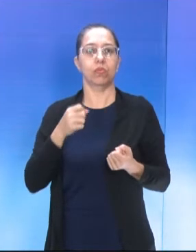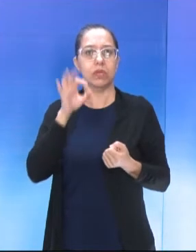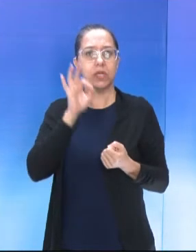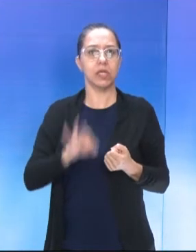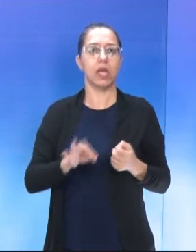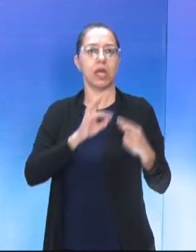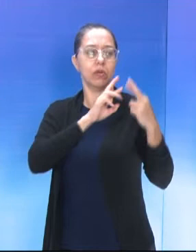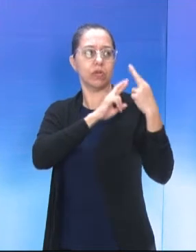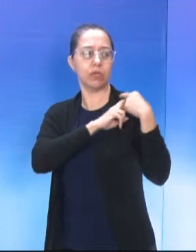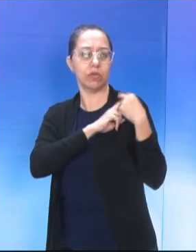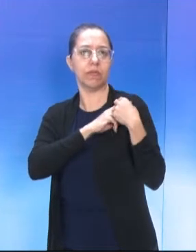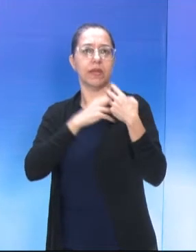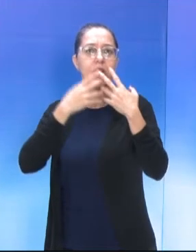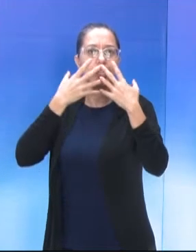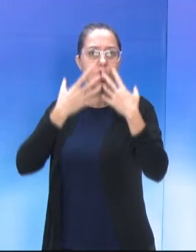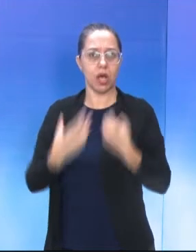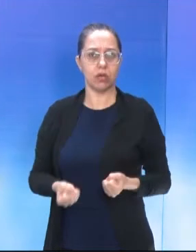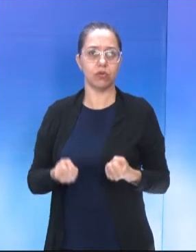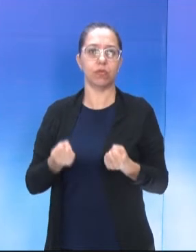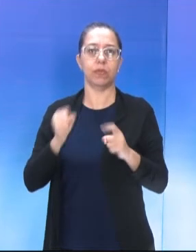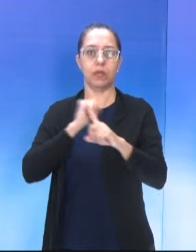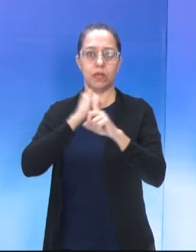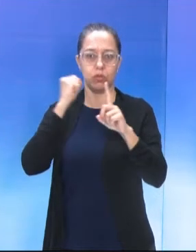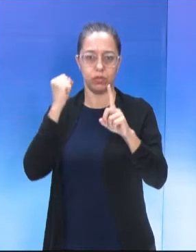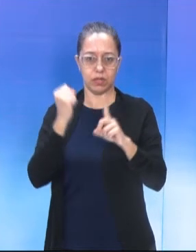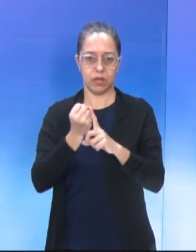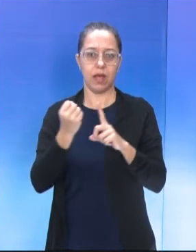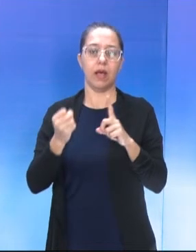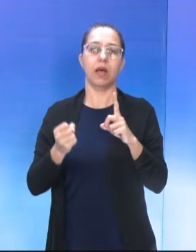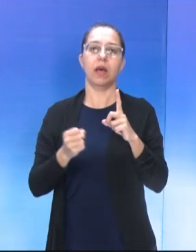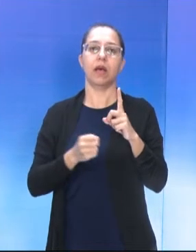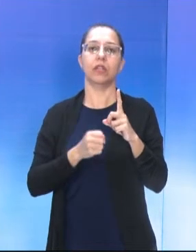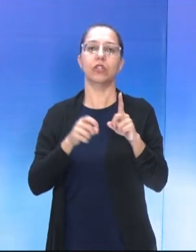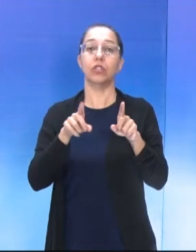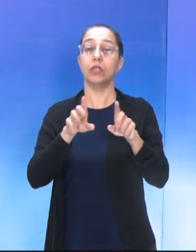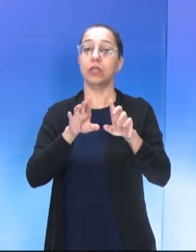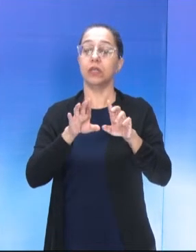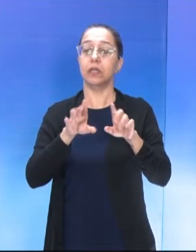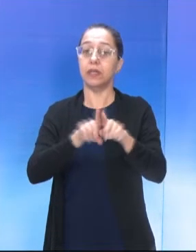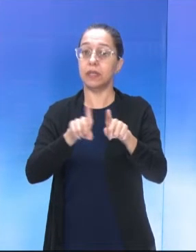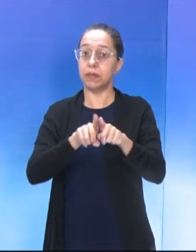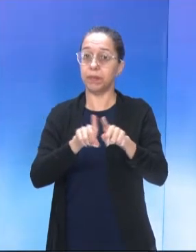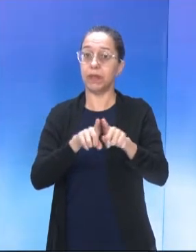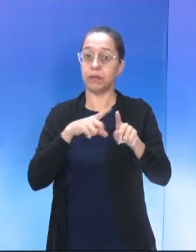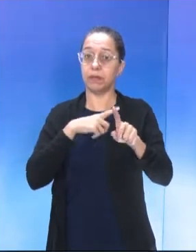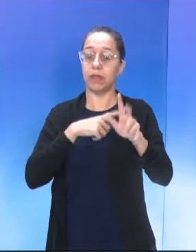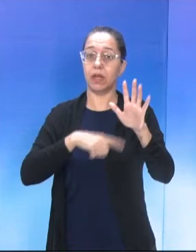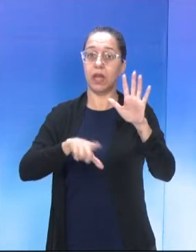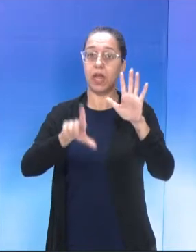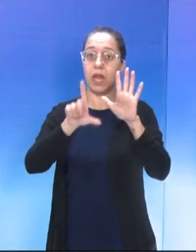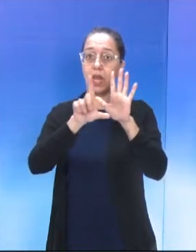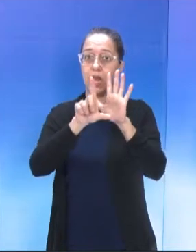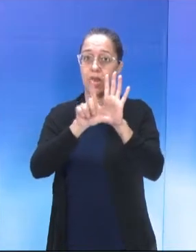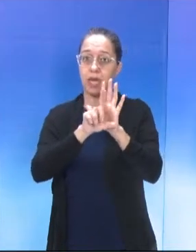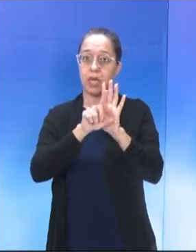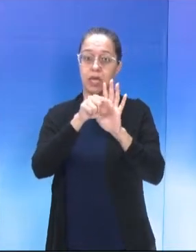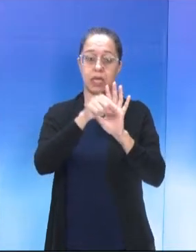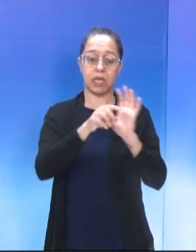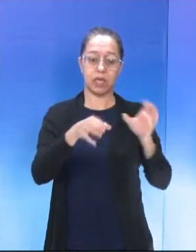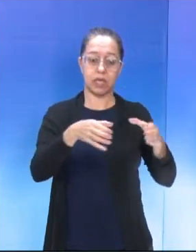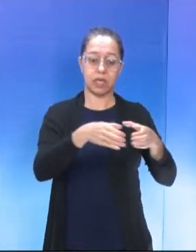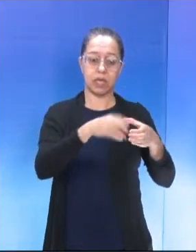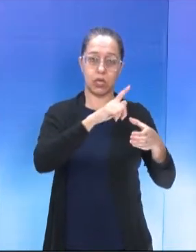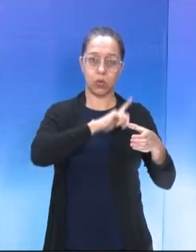é o governo, tem uma parte que é a sociedade, e existe uma lei que rege tanto o governo